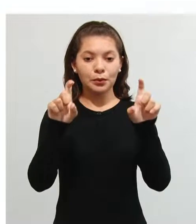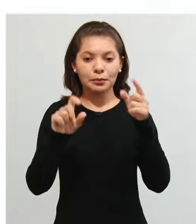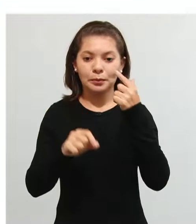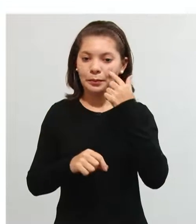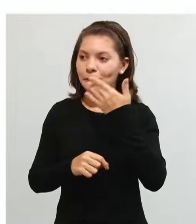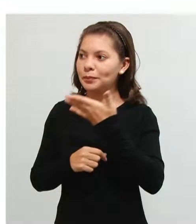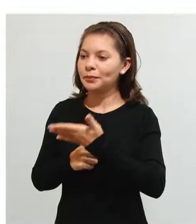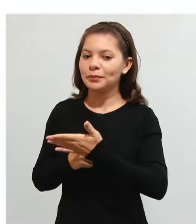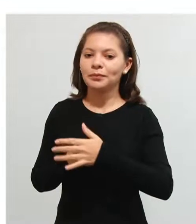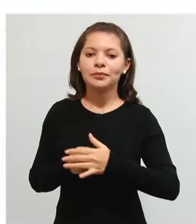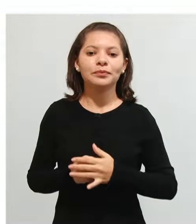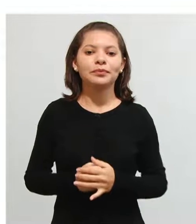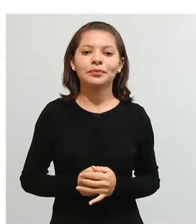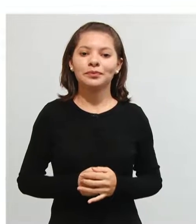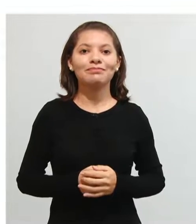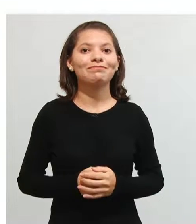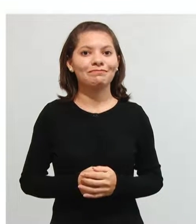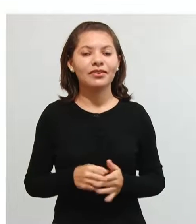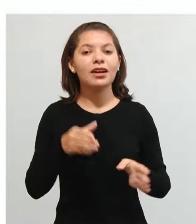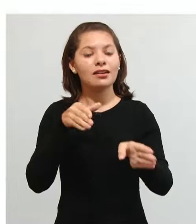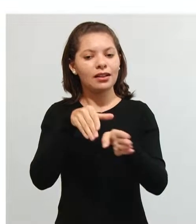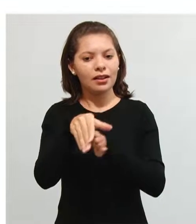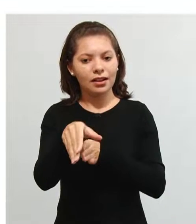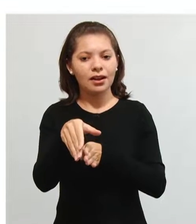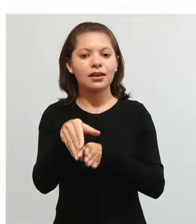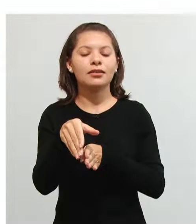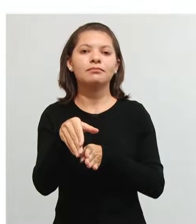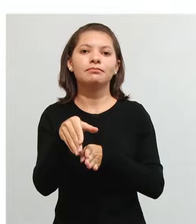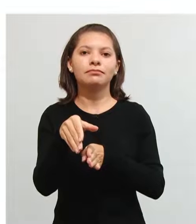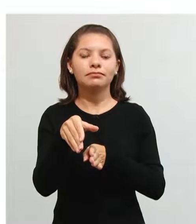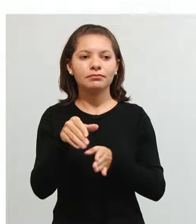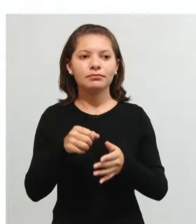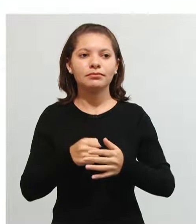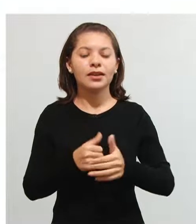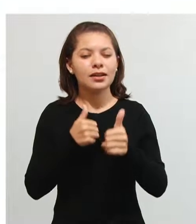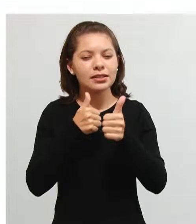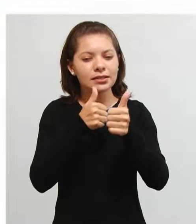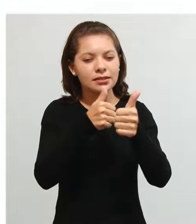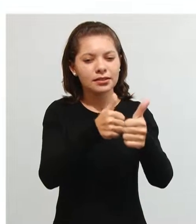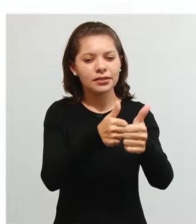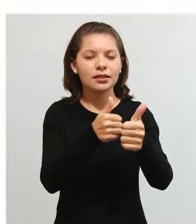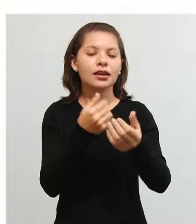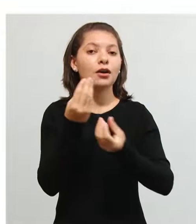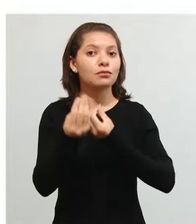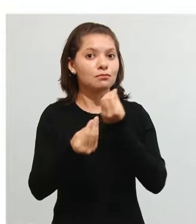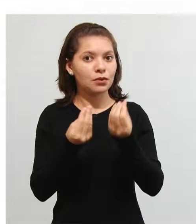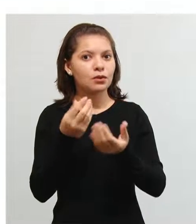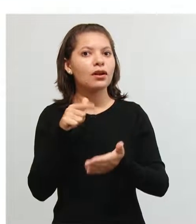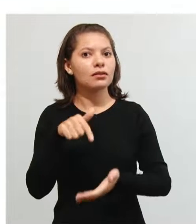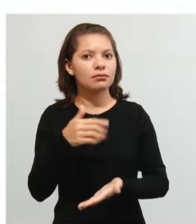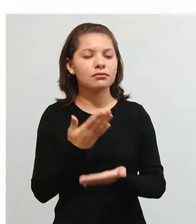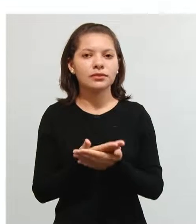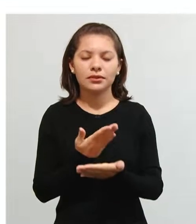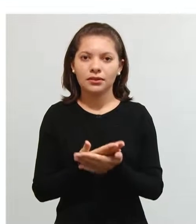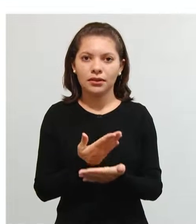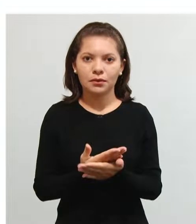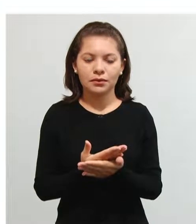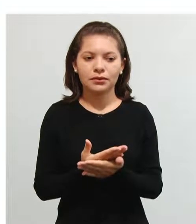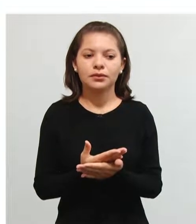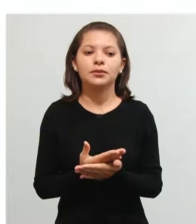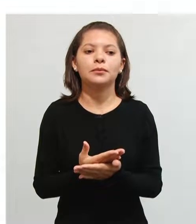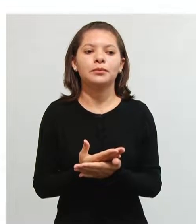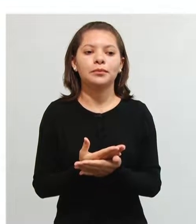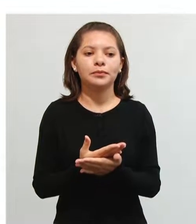tá certo? Não deixe de acompanhar o andamento das nossas aulas com essas